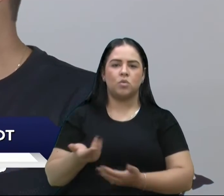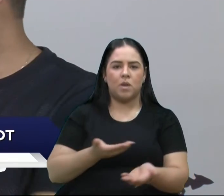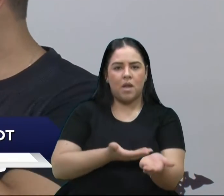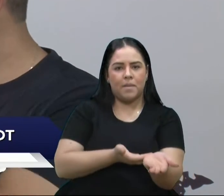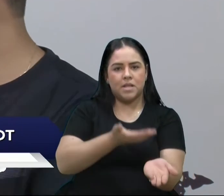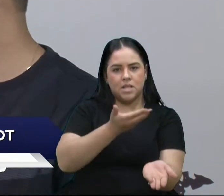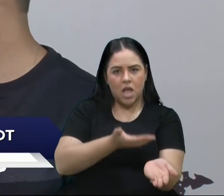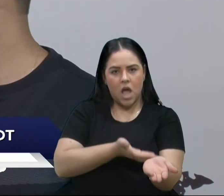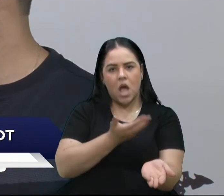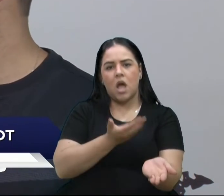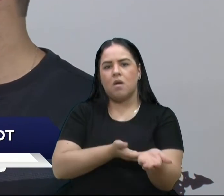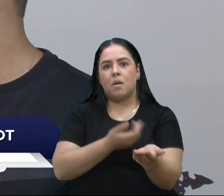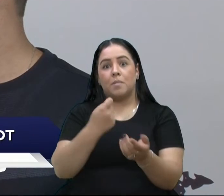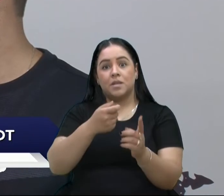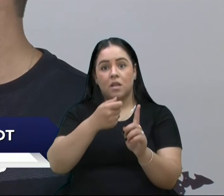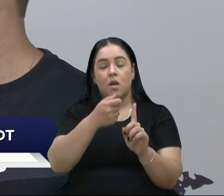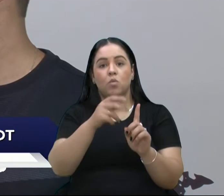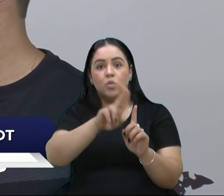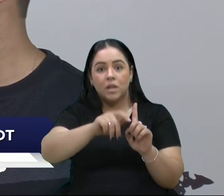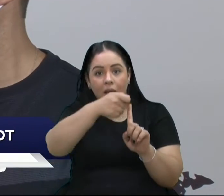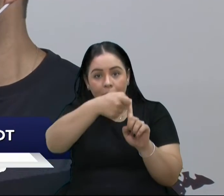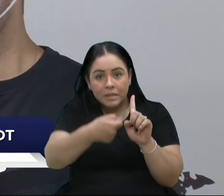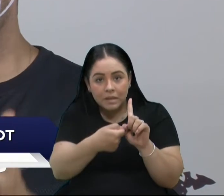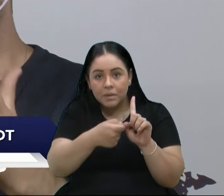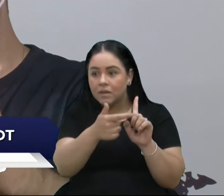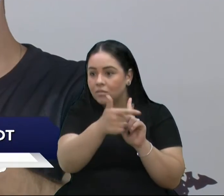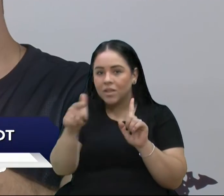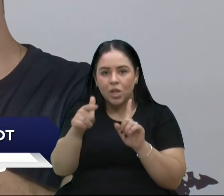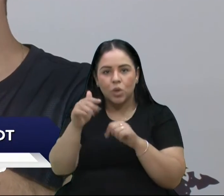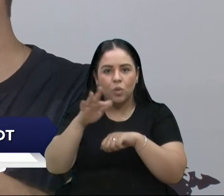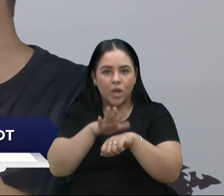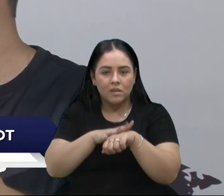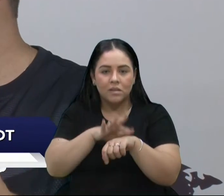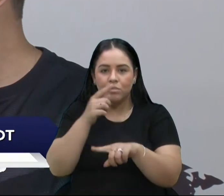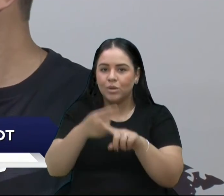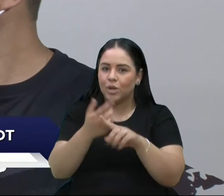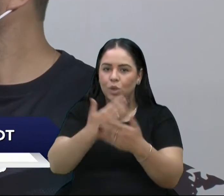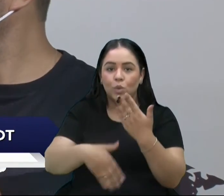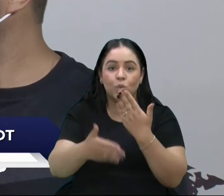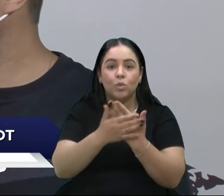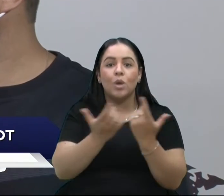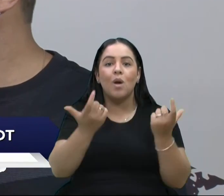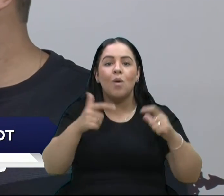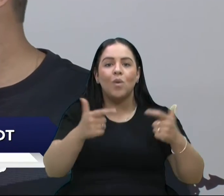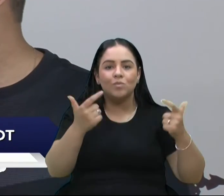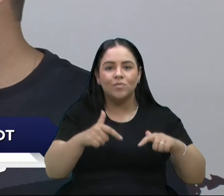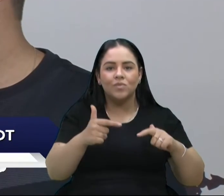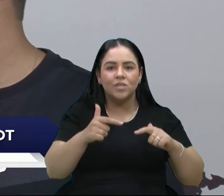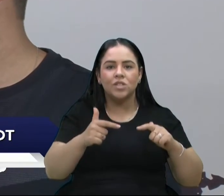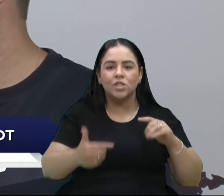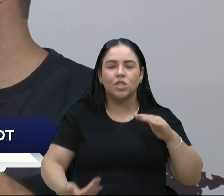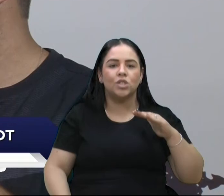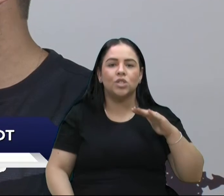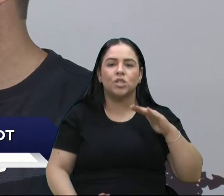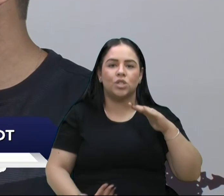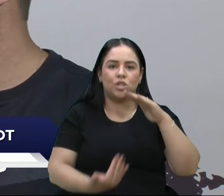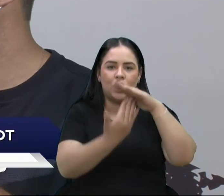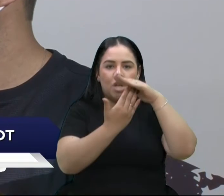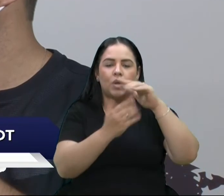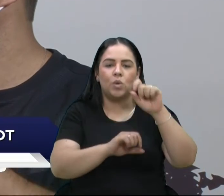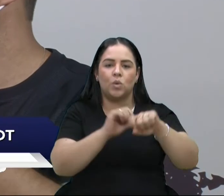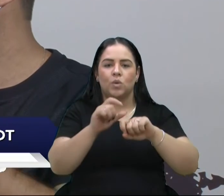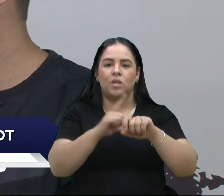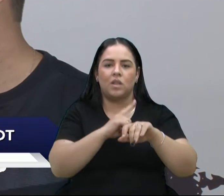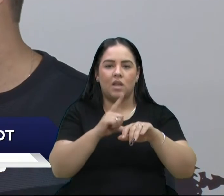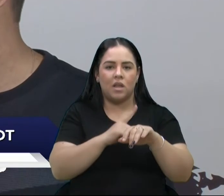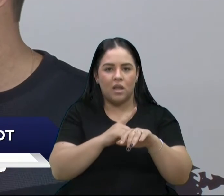que usar camisinha para não ter doença sexualmente transmissível, porque tudo isso daí vai aonde? Superlotar, esgotar ainda mais os leitos lá na frente